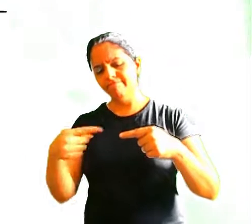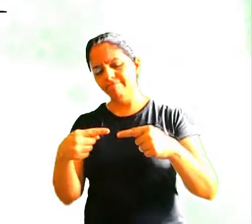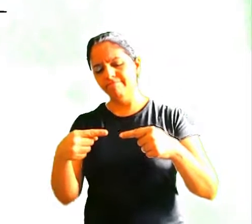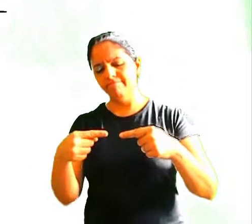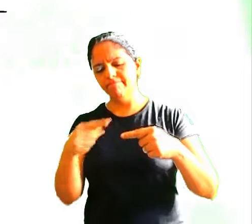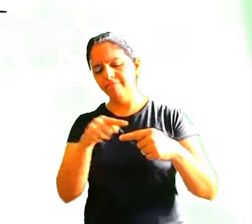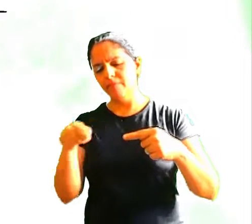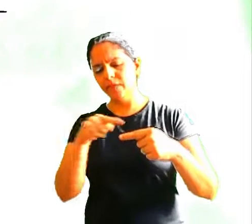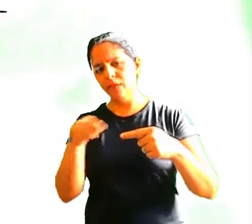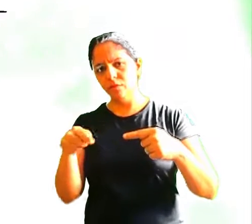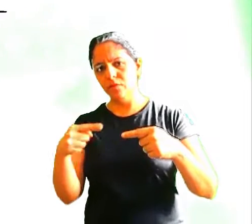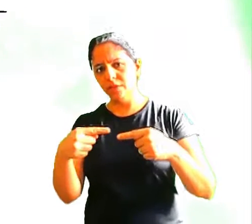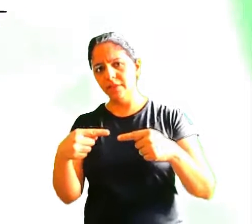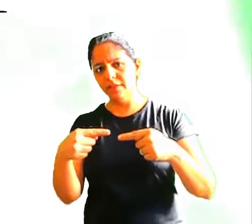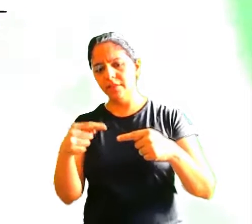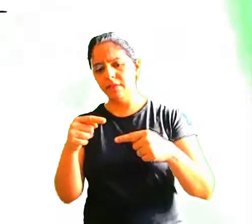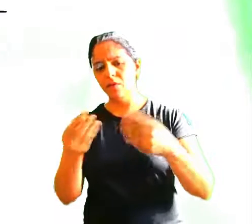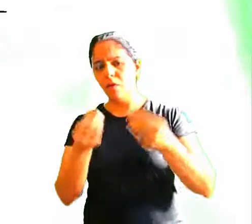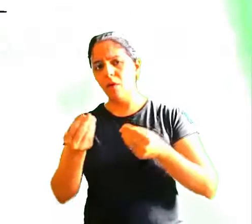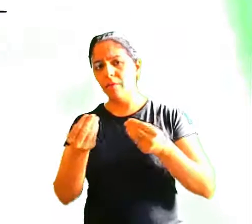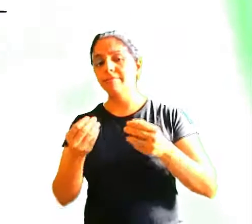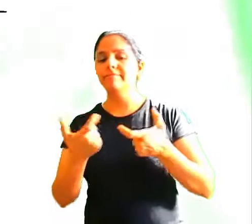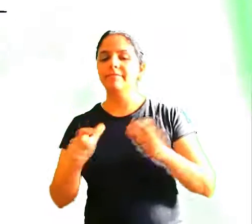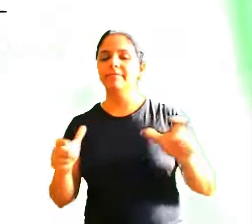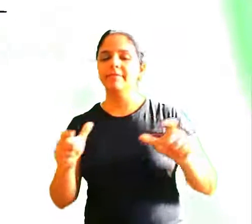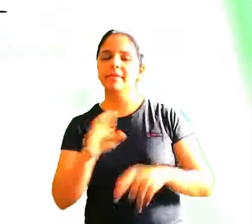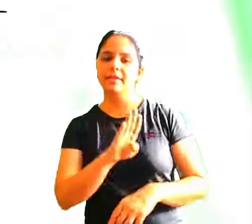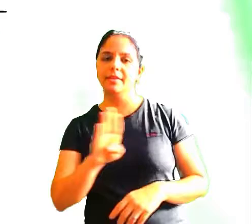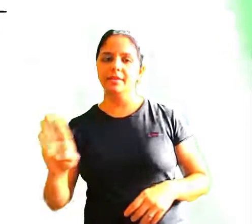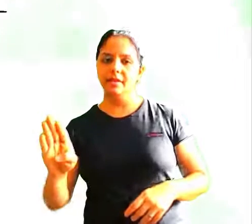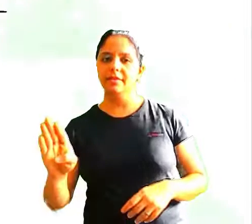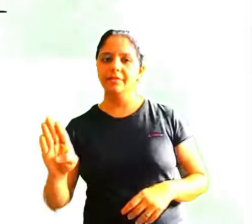dois elementos conectados ao nó,